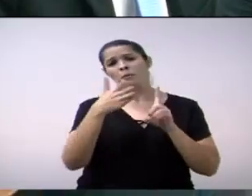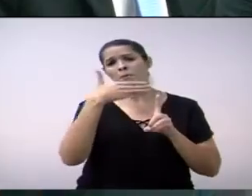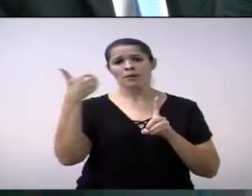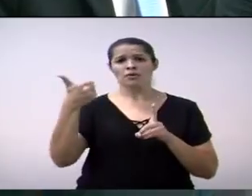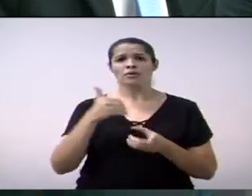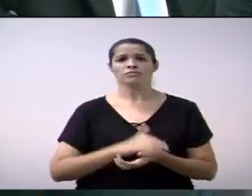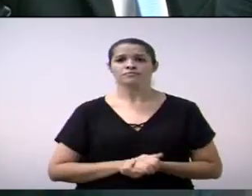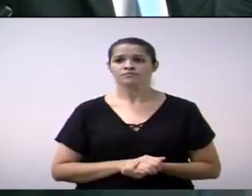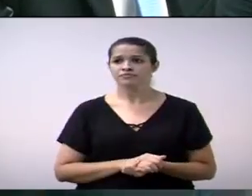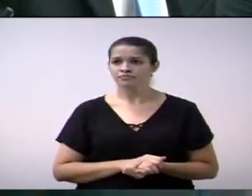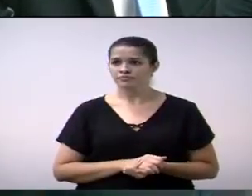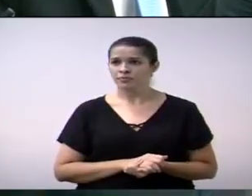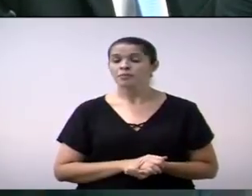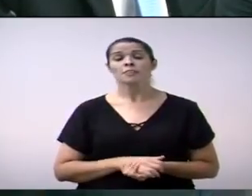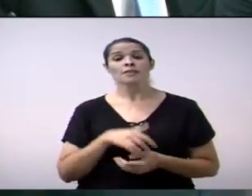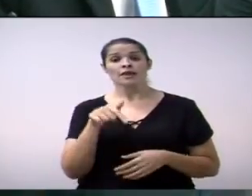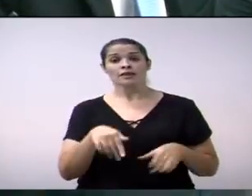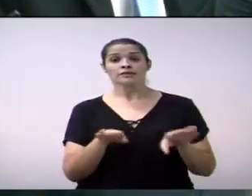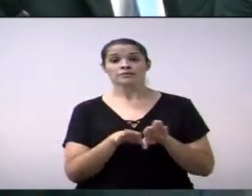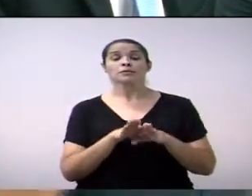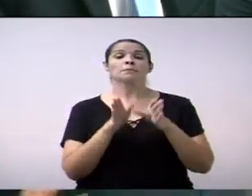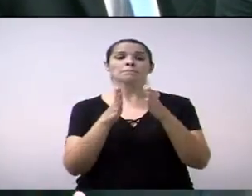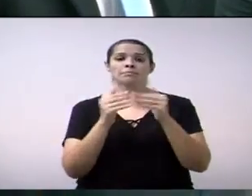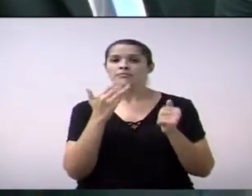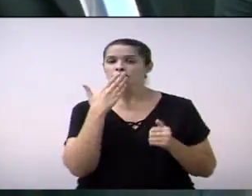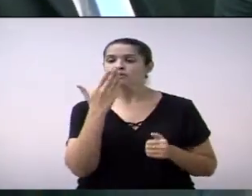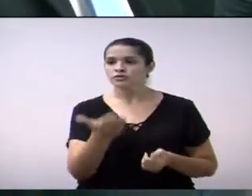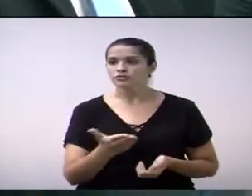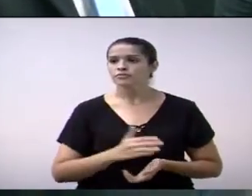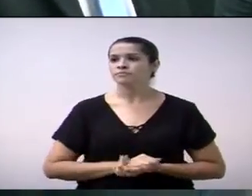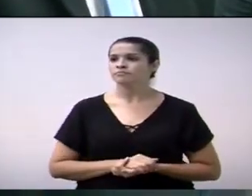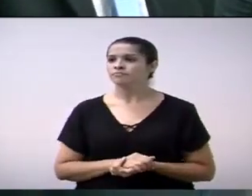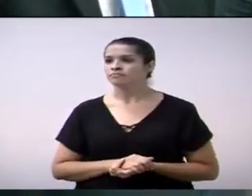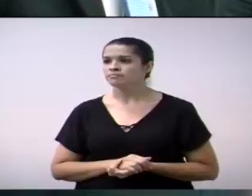povo. Fica, inclusive, aqui um pedido para o meu